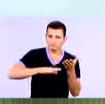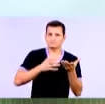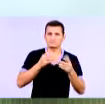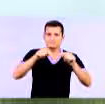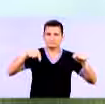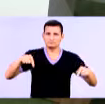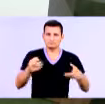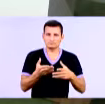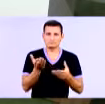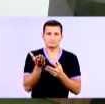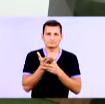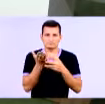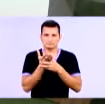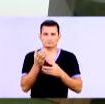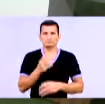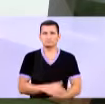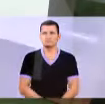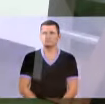de sala agora. Até mais.